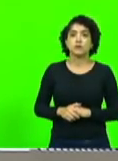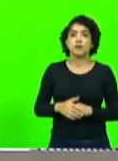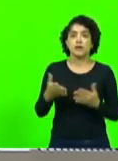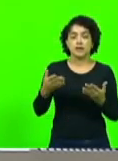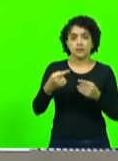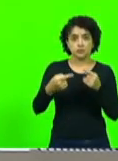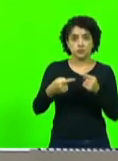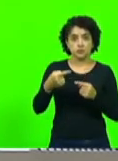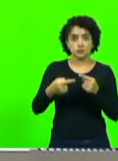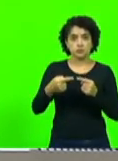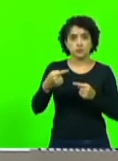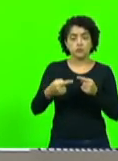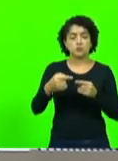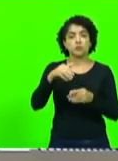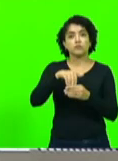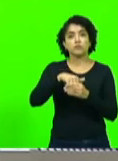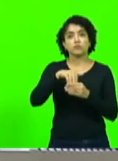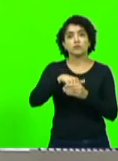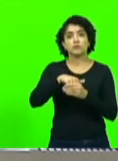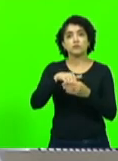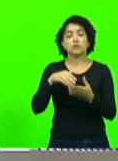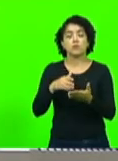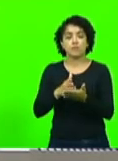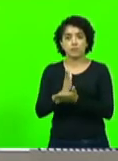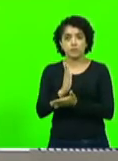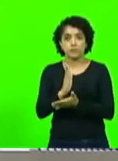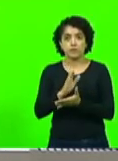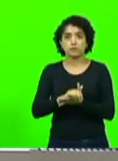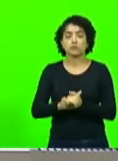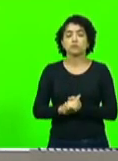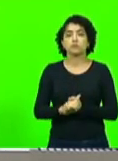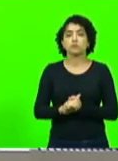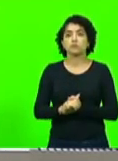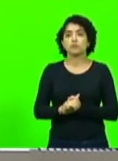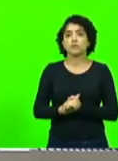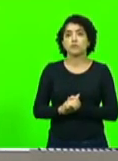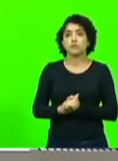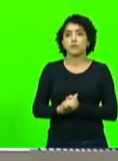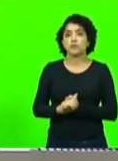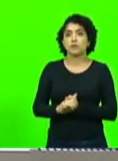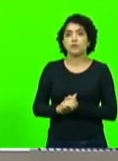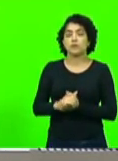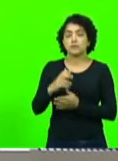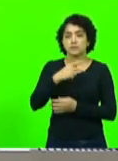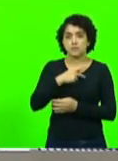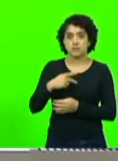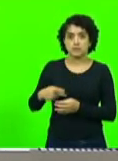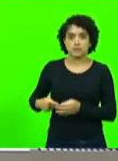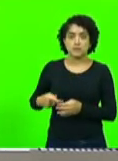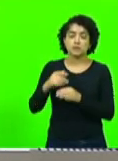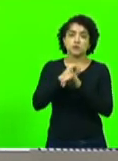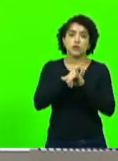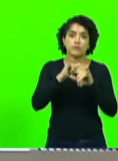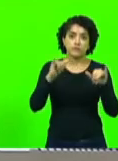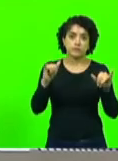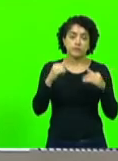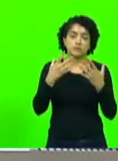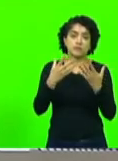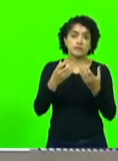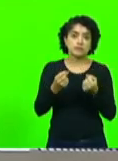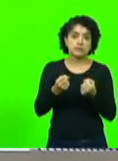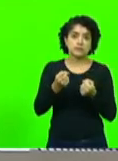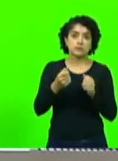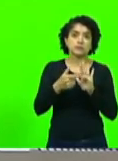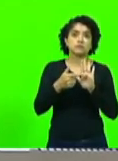discussão, em votação, aprovado. Esta presidência comunica que defere os